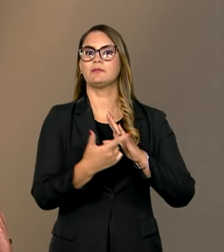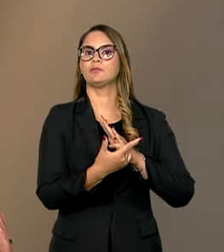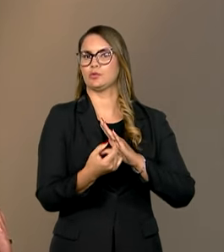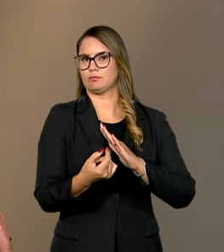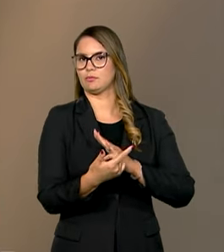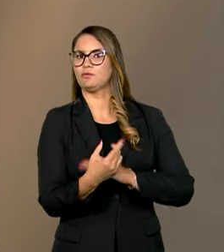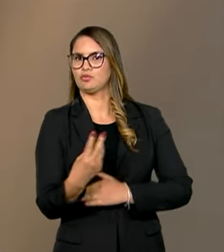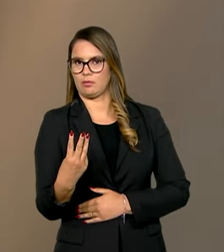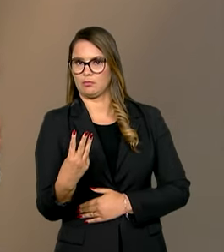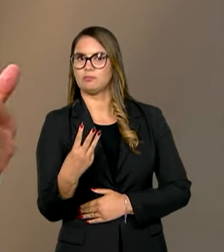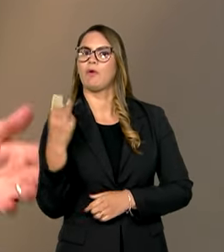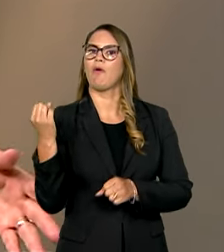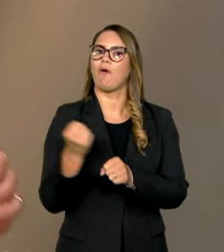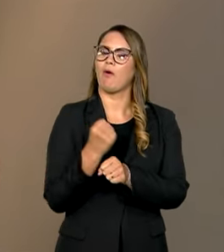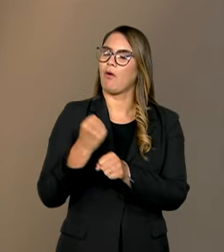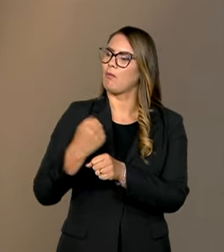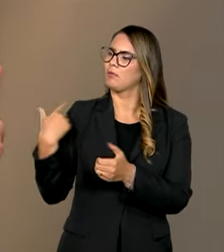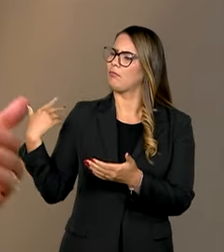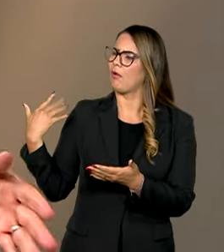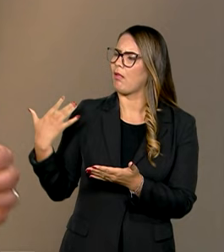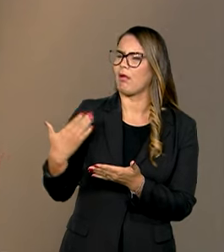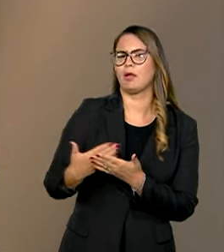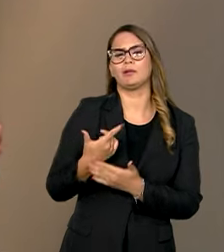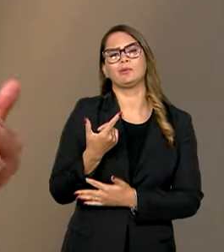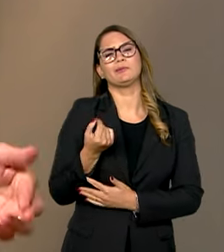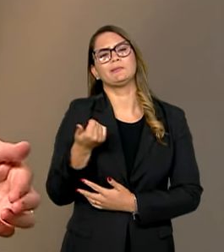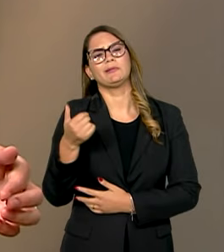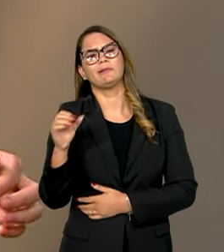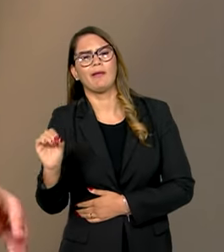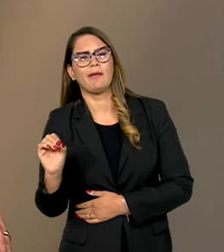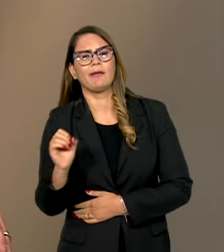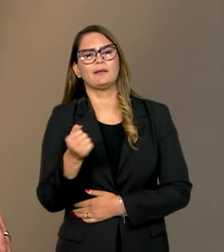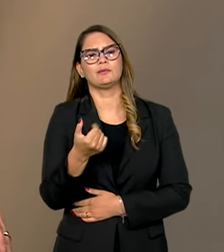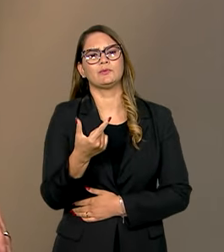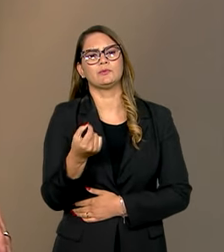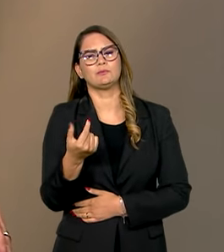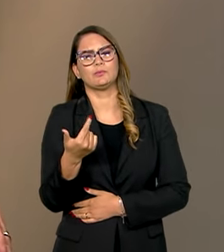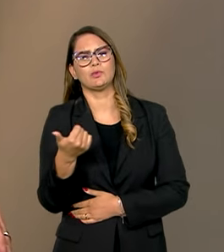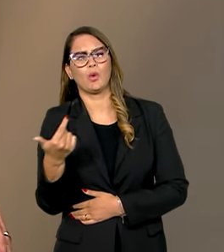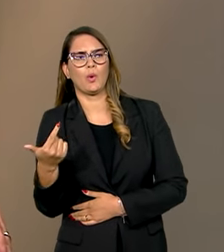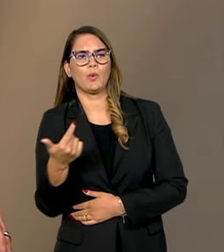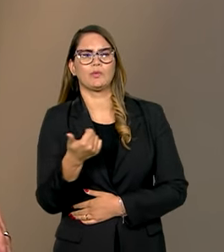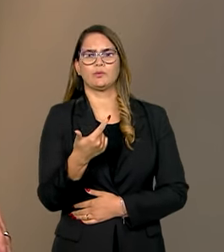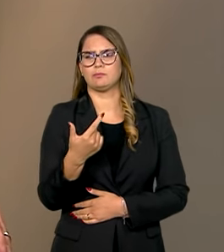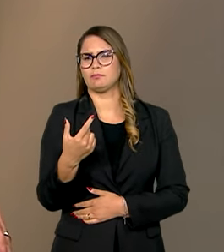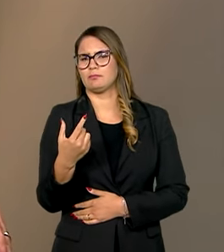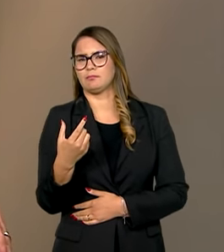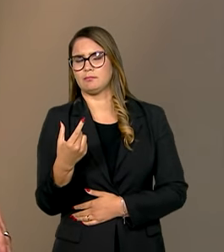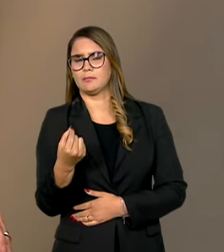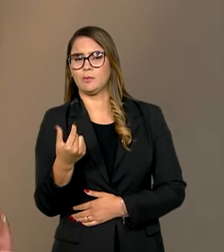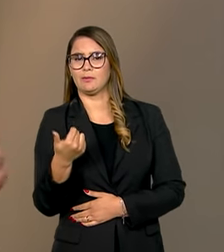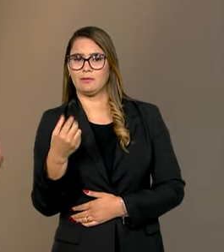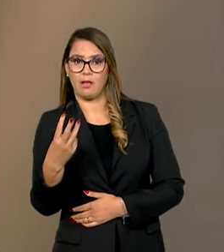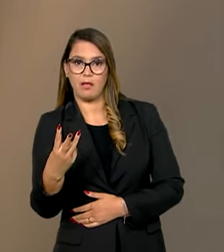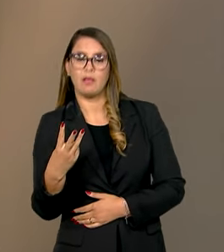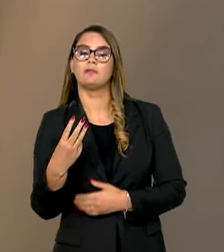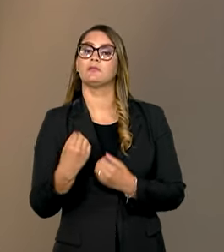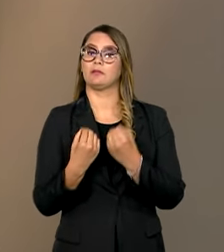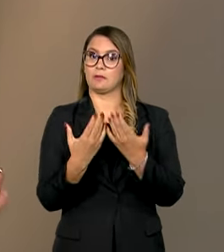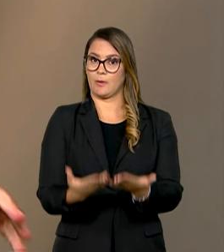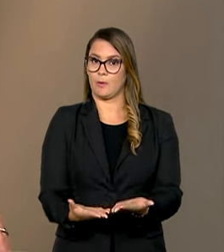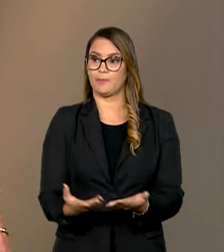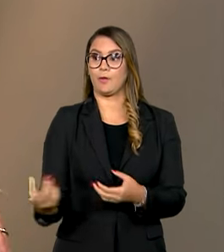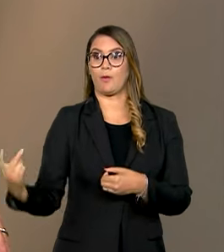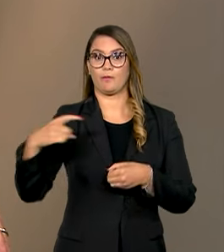2023. Obras que vinham desde 2010, 2012, 2013, que nós viemos entregando ao longo desse ano. Nós já retomamos,